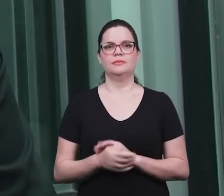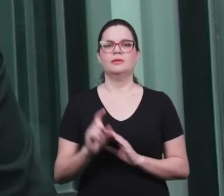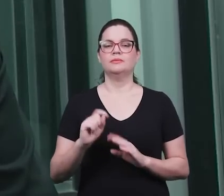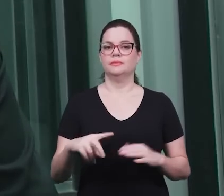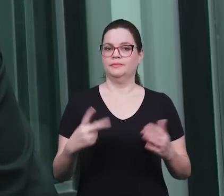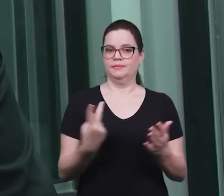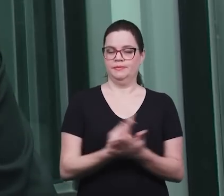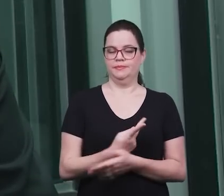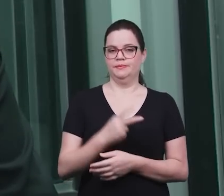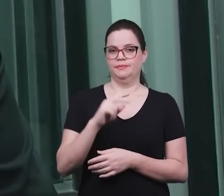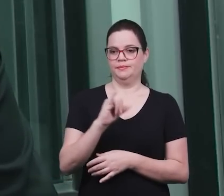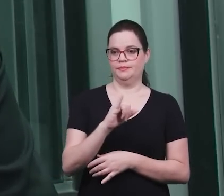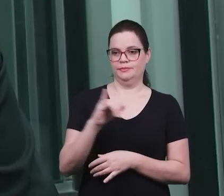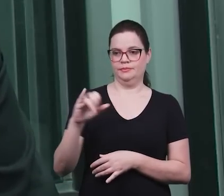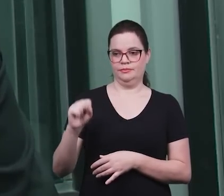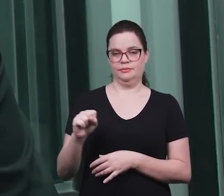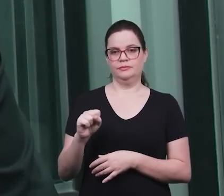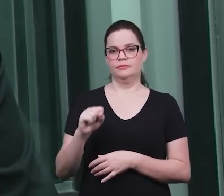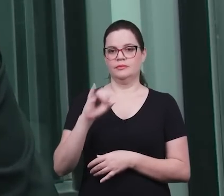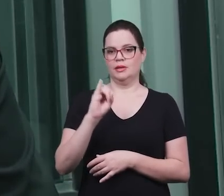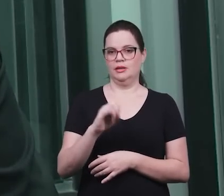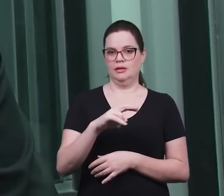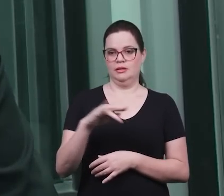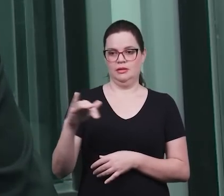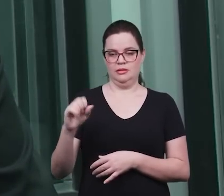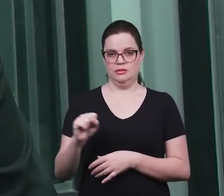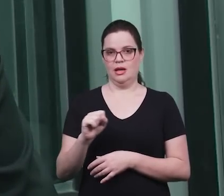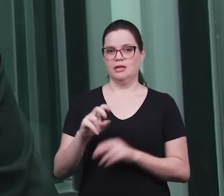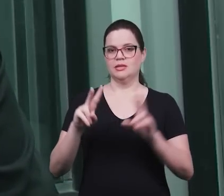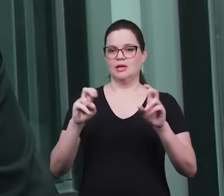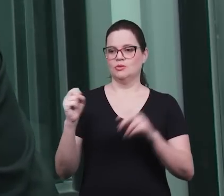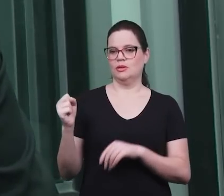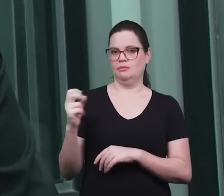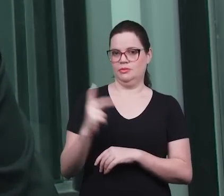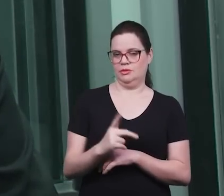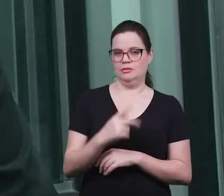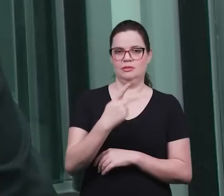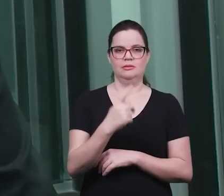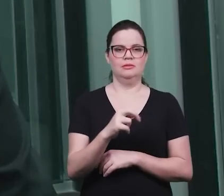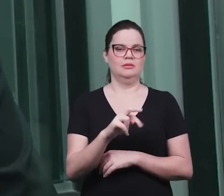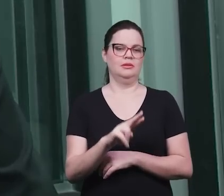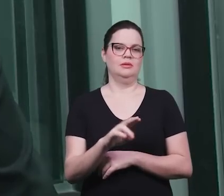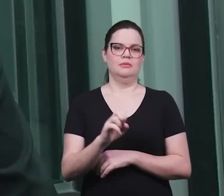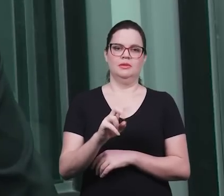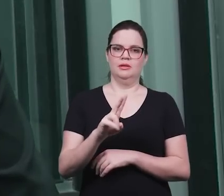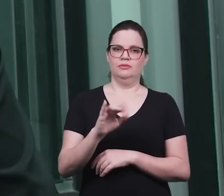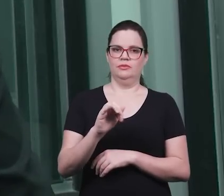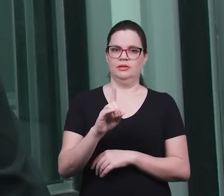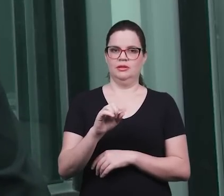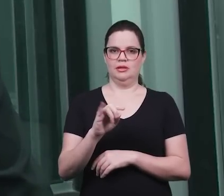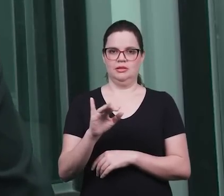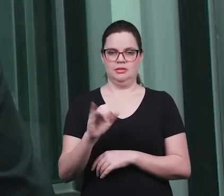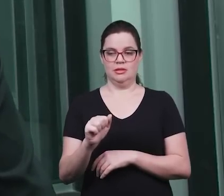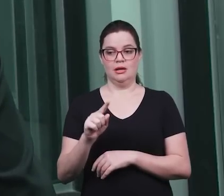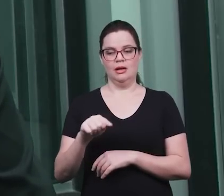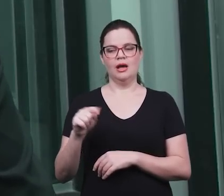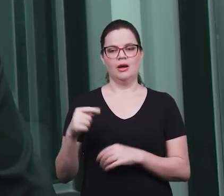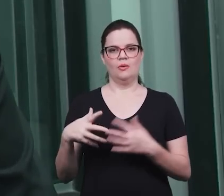a Previdência se tornou um assunto complexo e que muitas vezes ali, se você